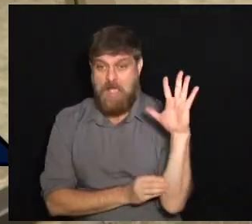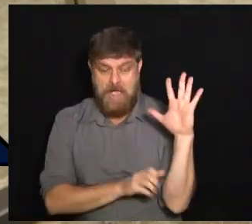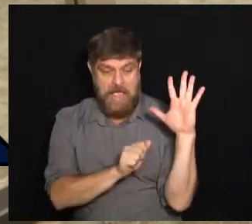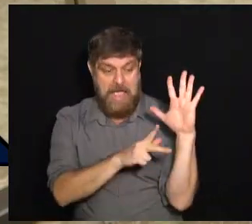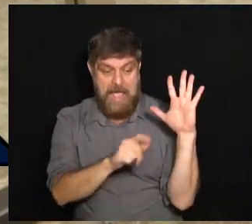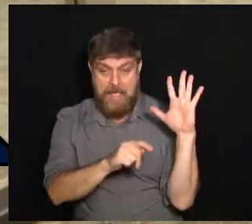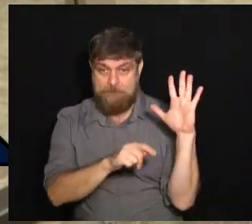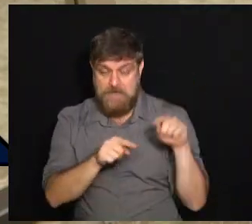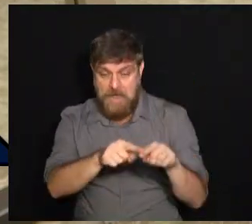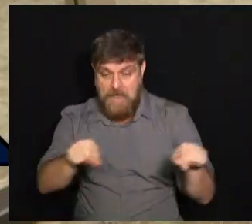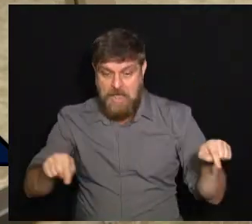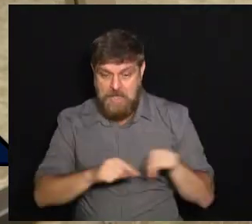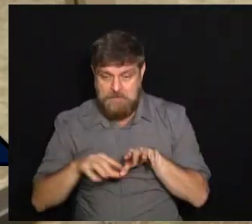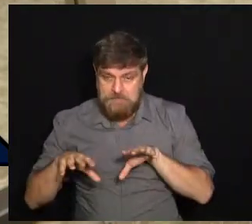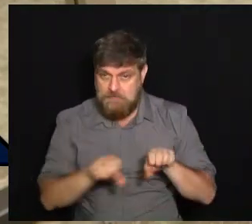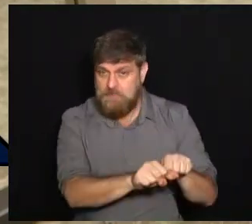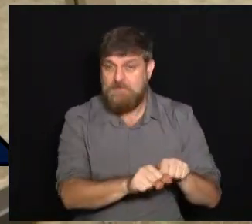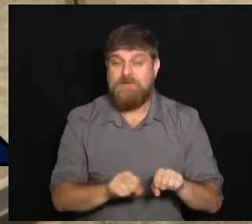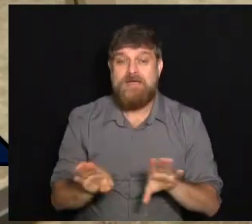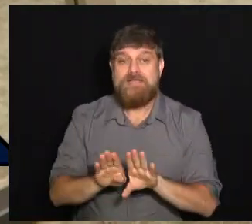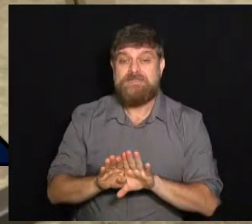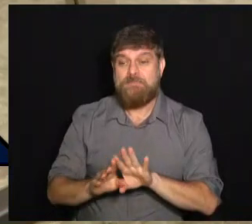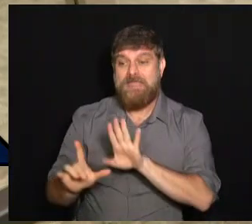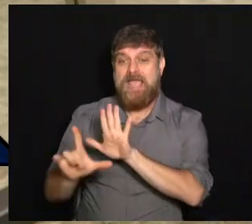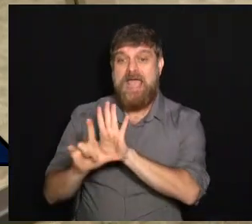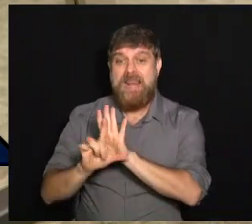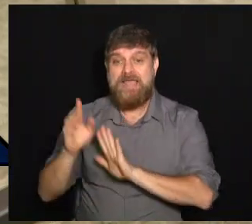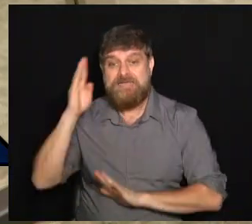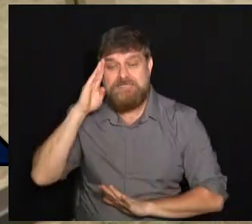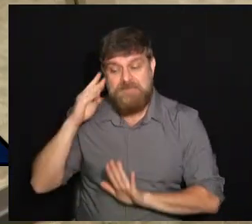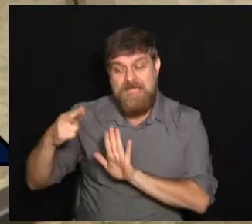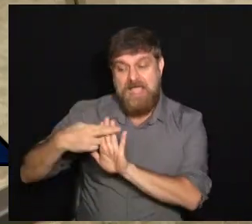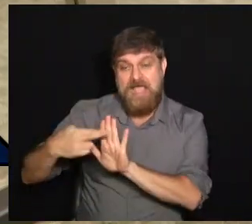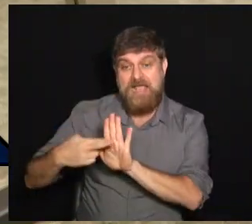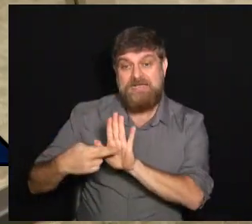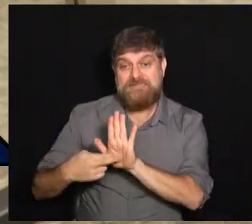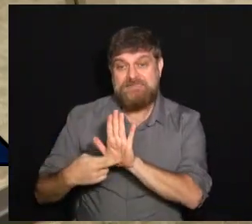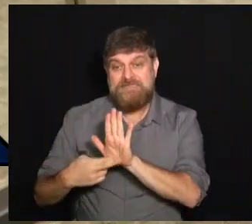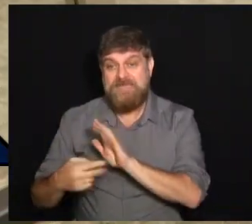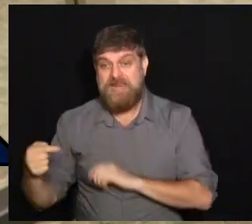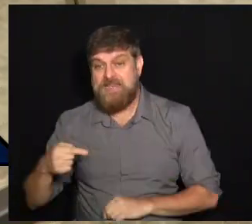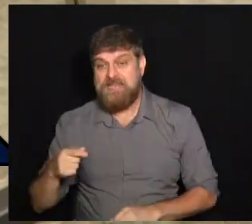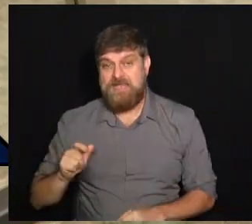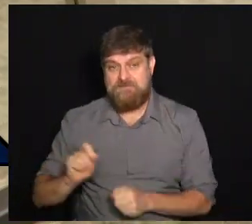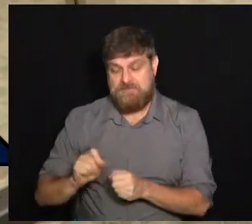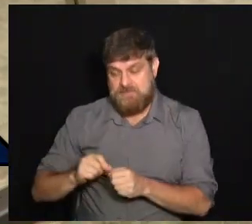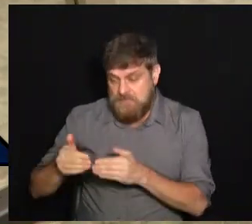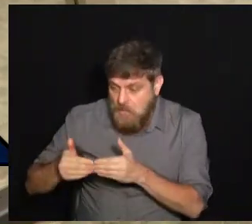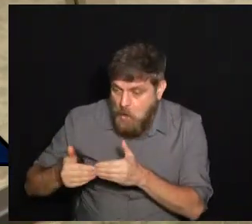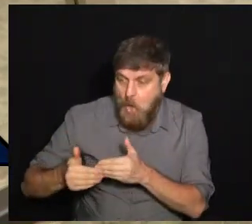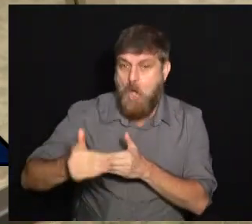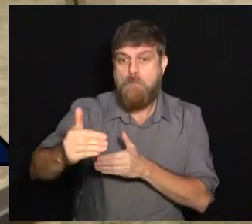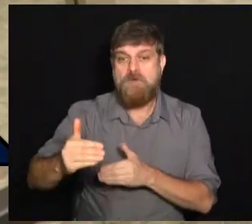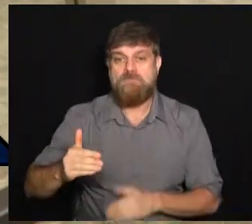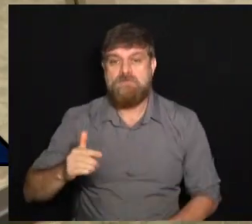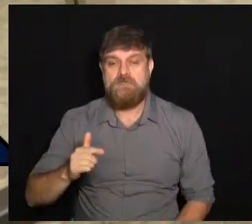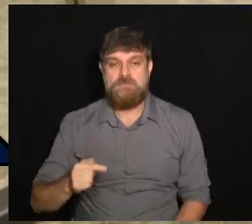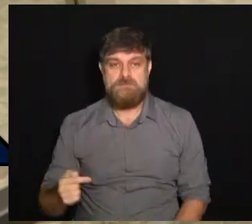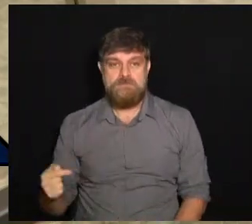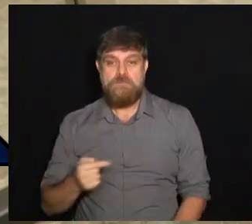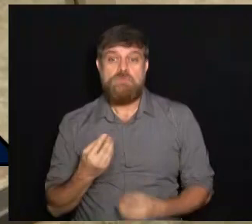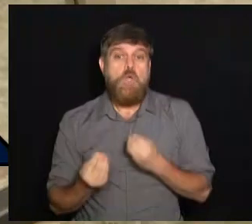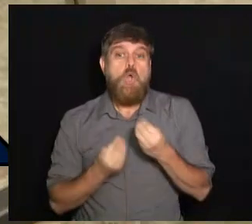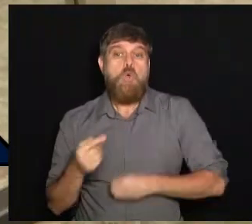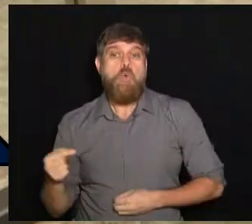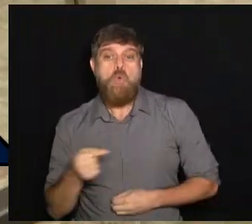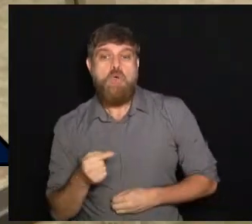das mesmas, e definindo as leis de diretrizes que vai manter daqui para frente como é que